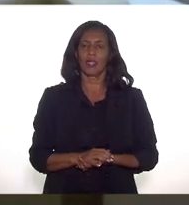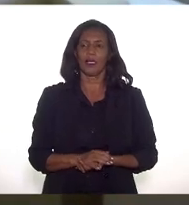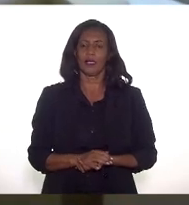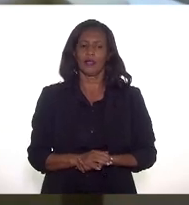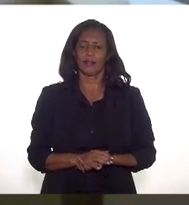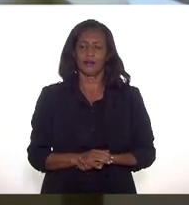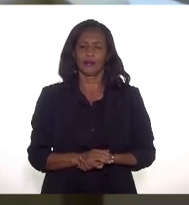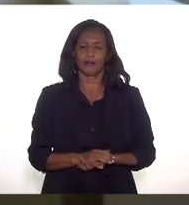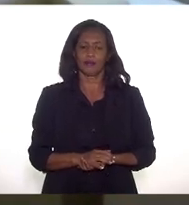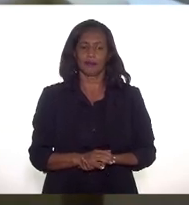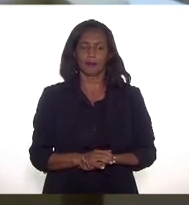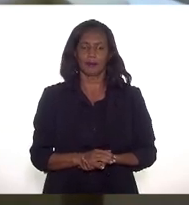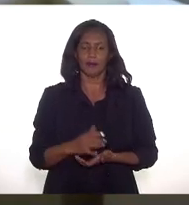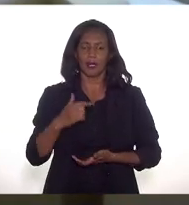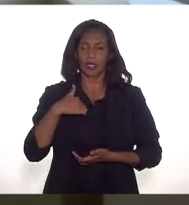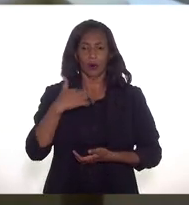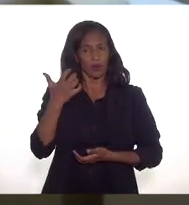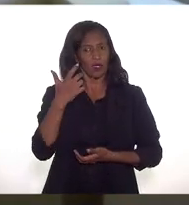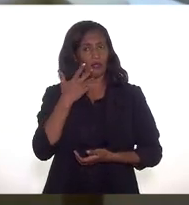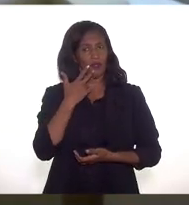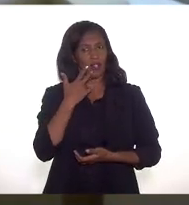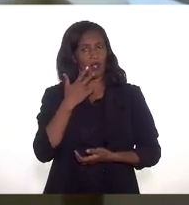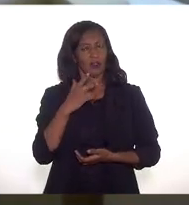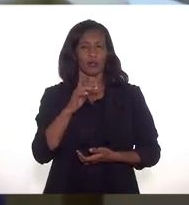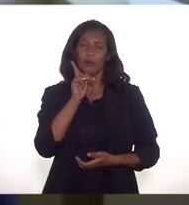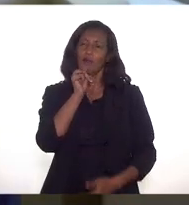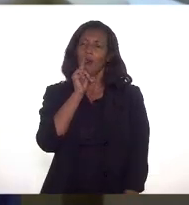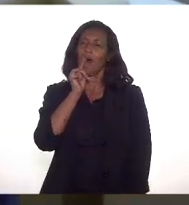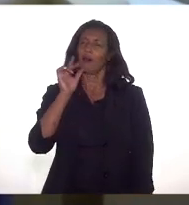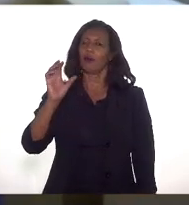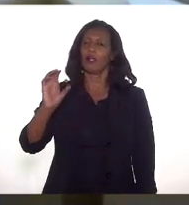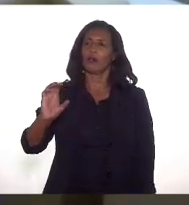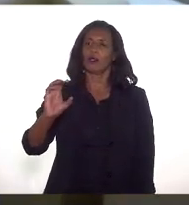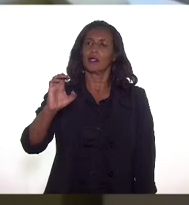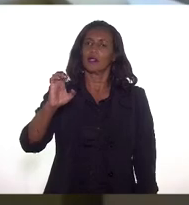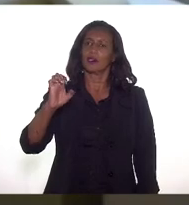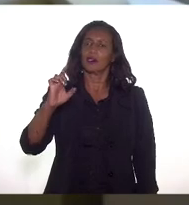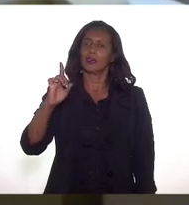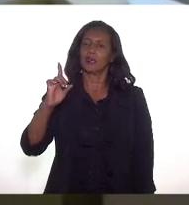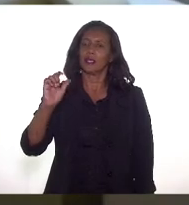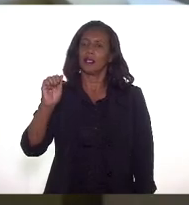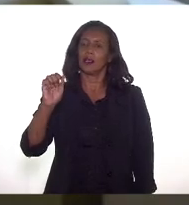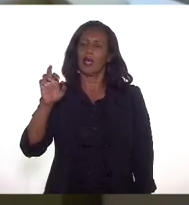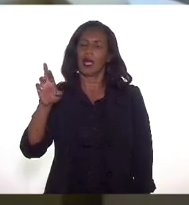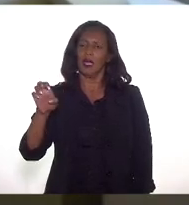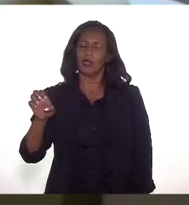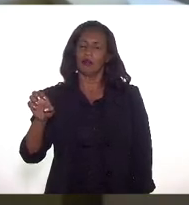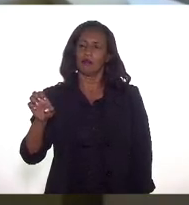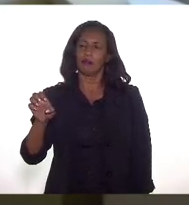falar sobre a SEDAI, porque eu vou falar sobre a SEDAI e vou falar sobre o regime.